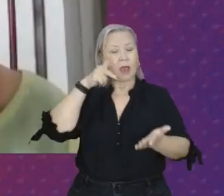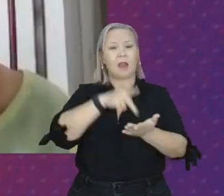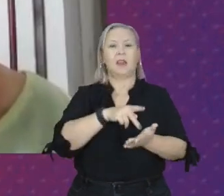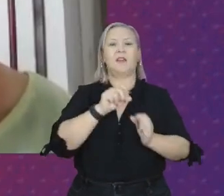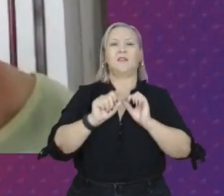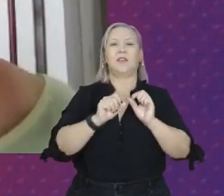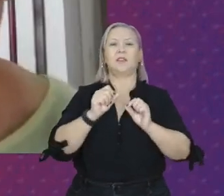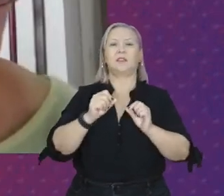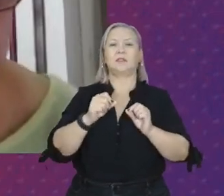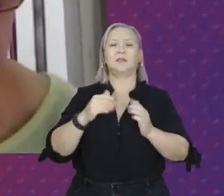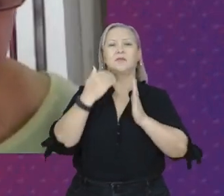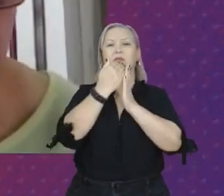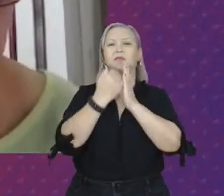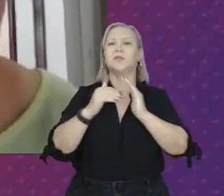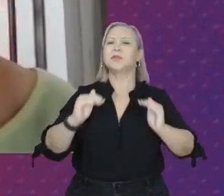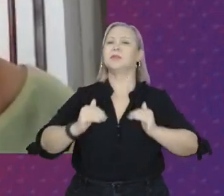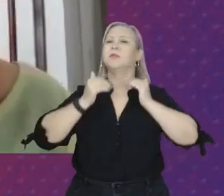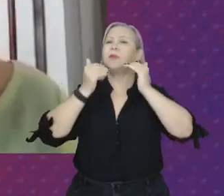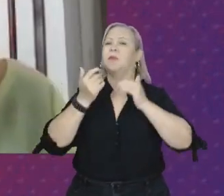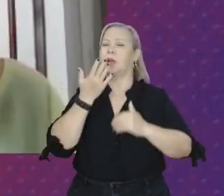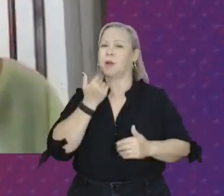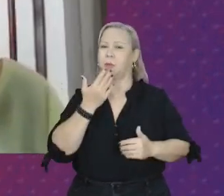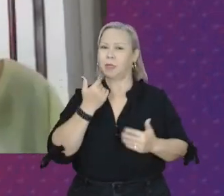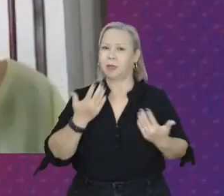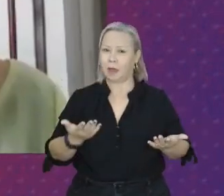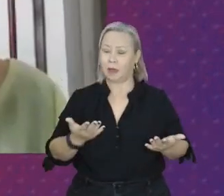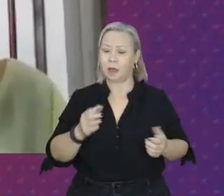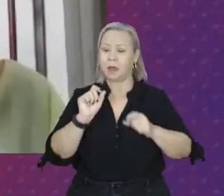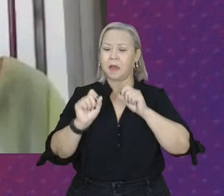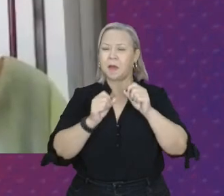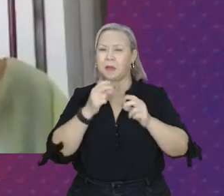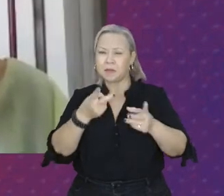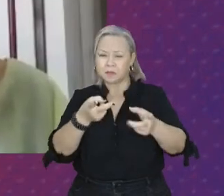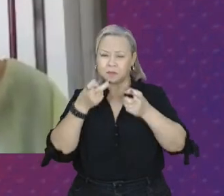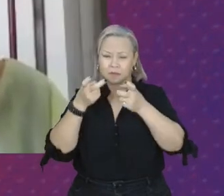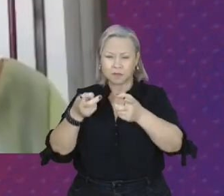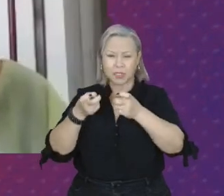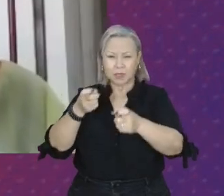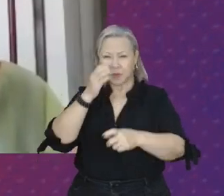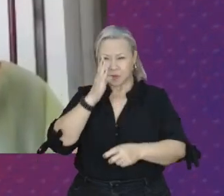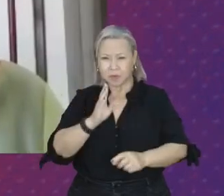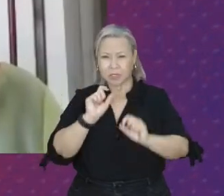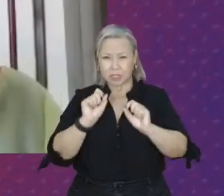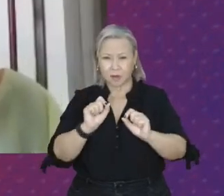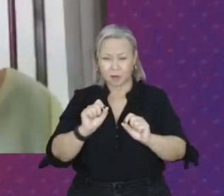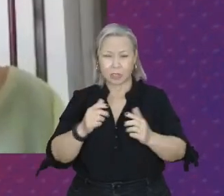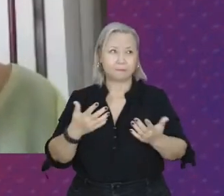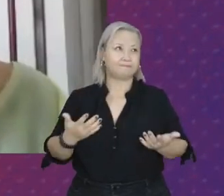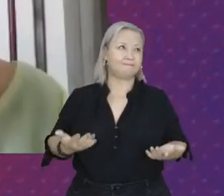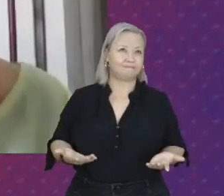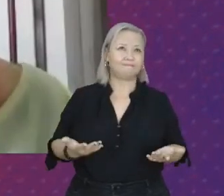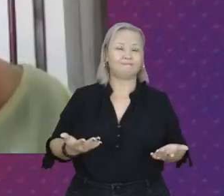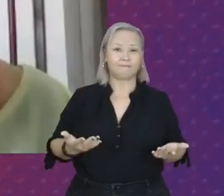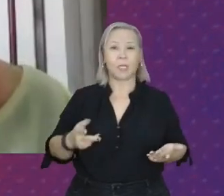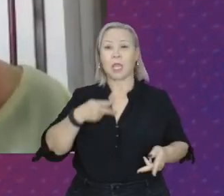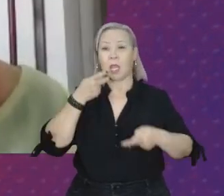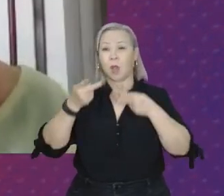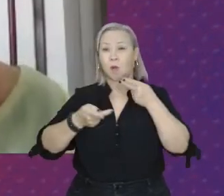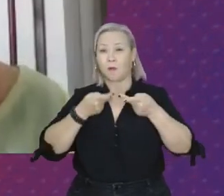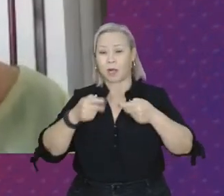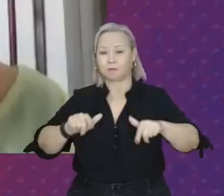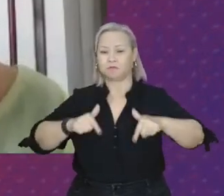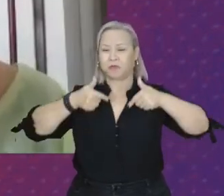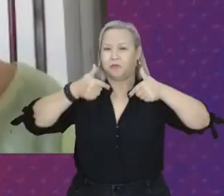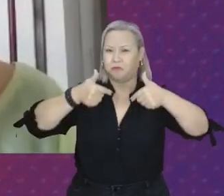do princípio da soberania alimentar. Mas o que nós vemos no Brasil é que, então, quando falamos do enfrentamento